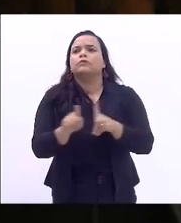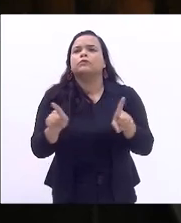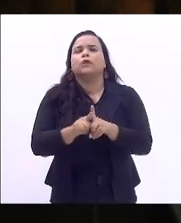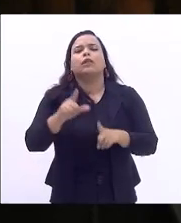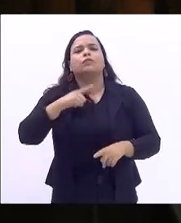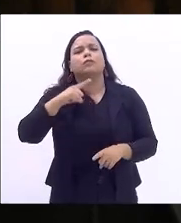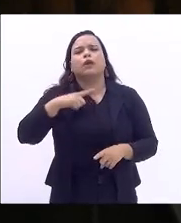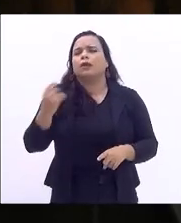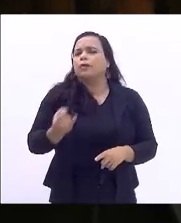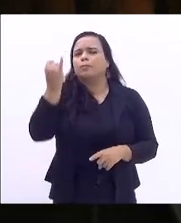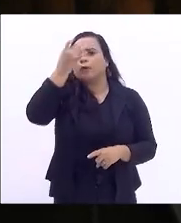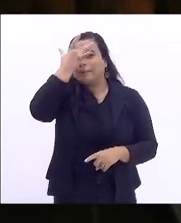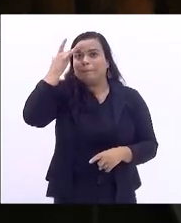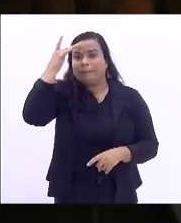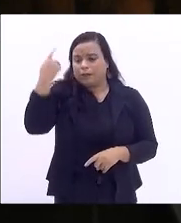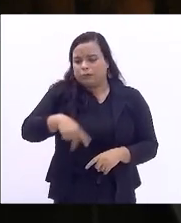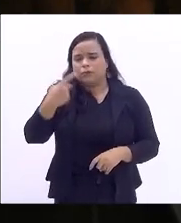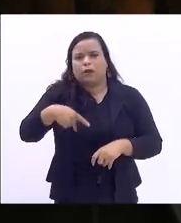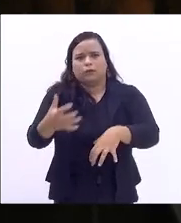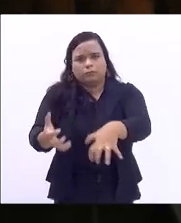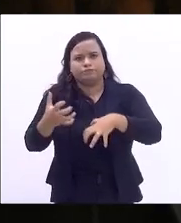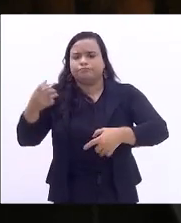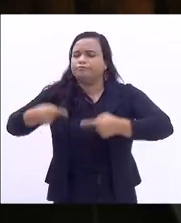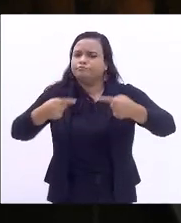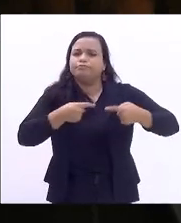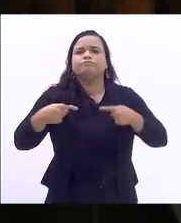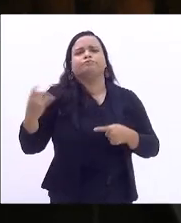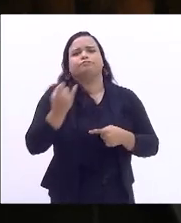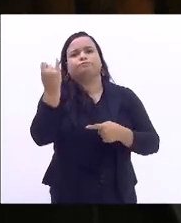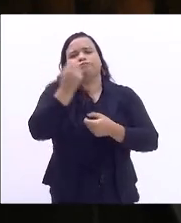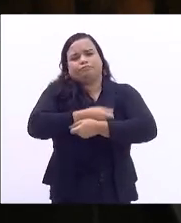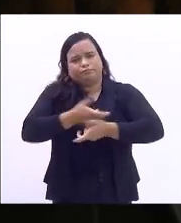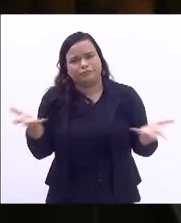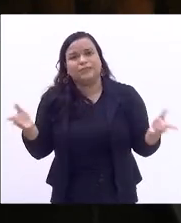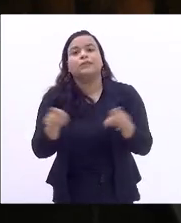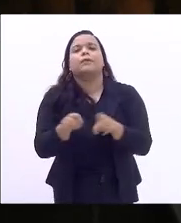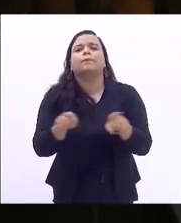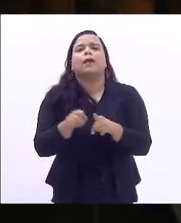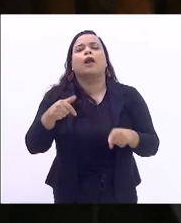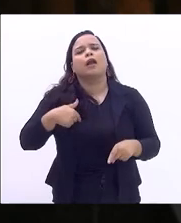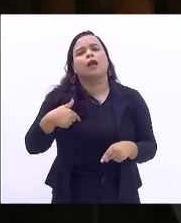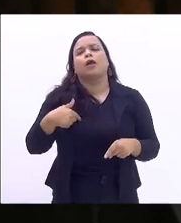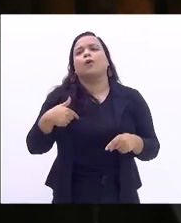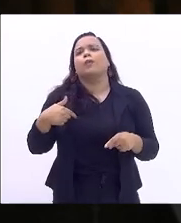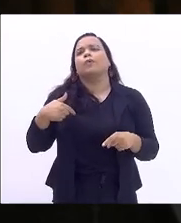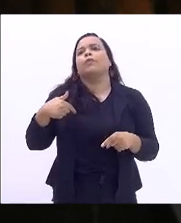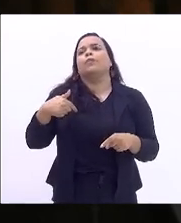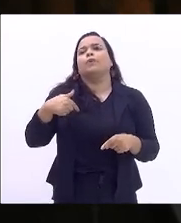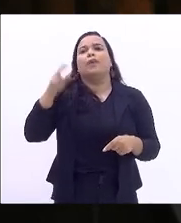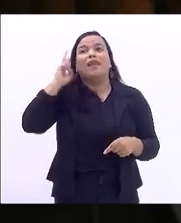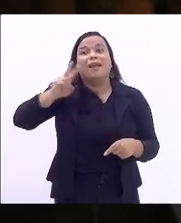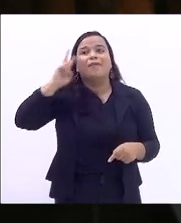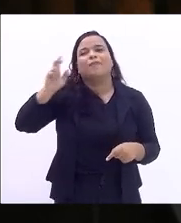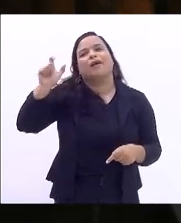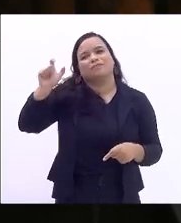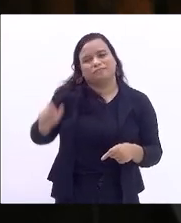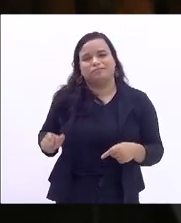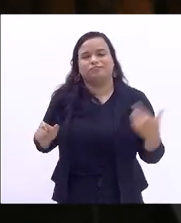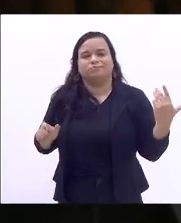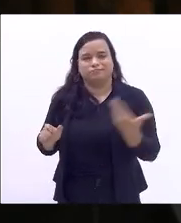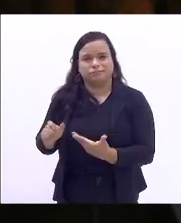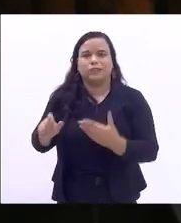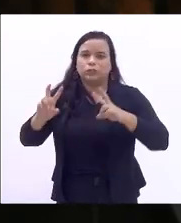importantes aqui no Parlamento fazendo esse debate promover nesse debate e não poderia deixar de fazer também há menção no que diz